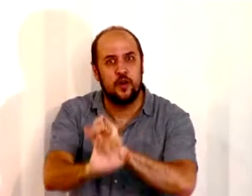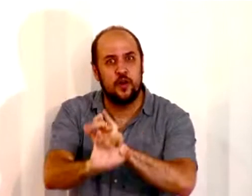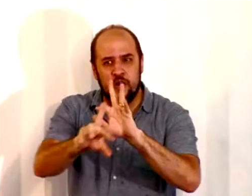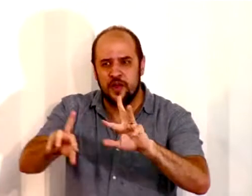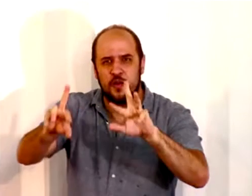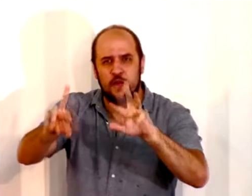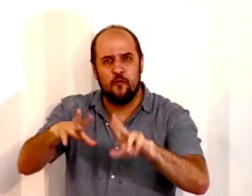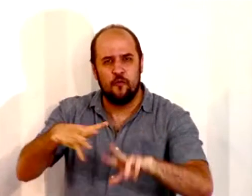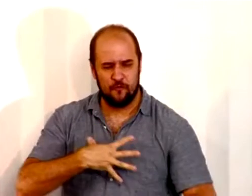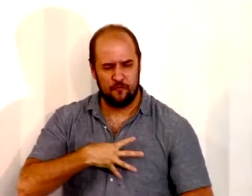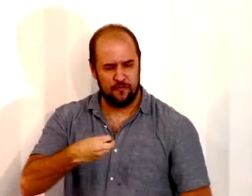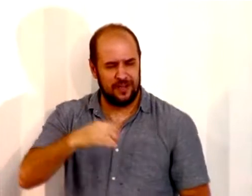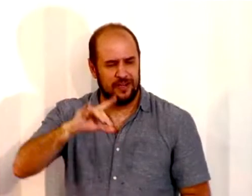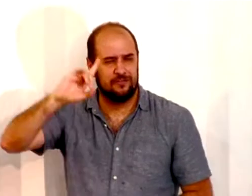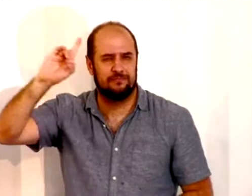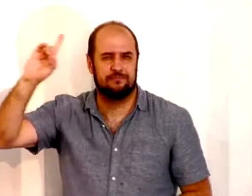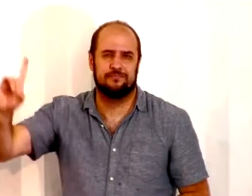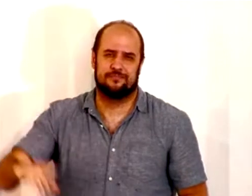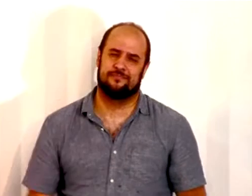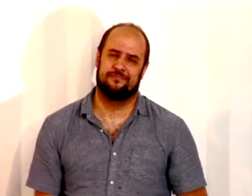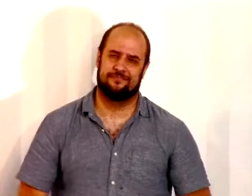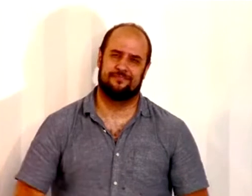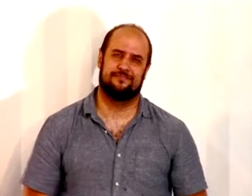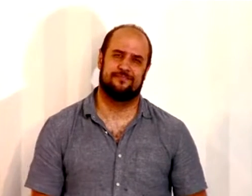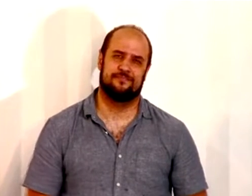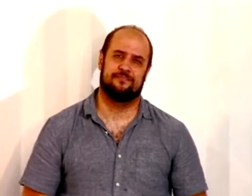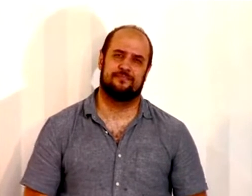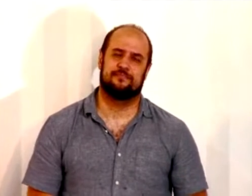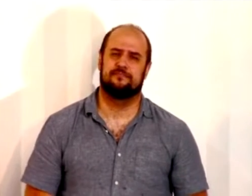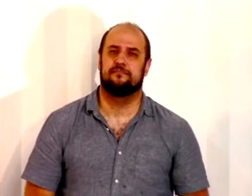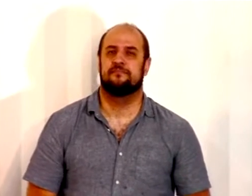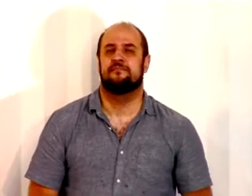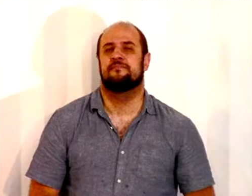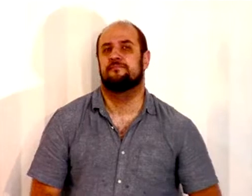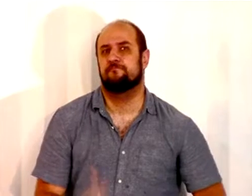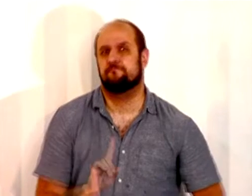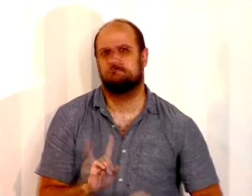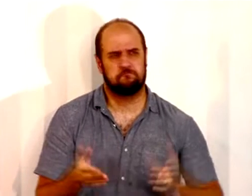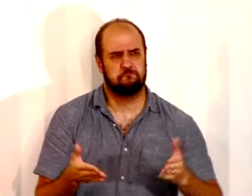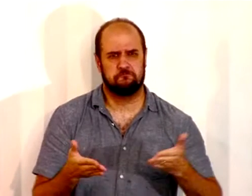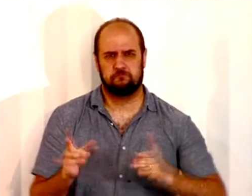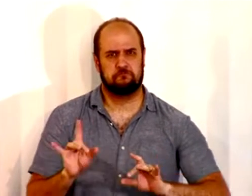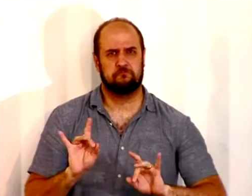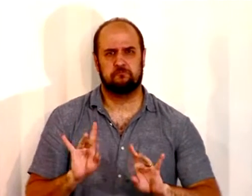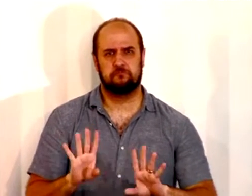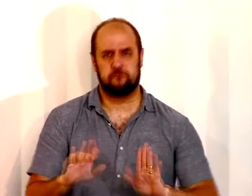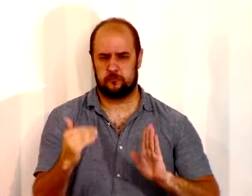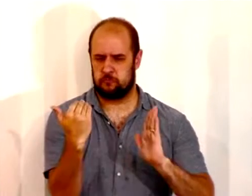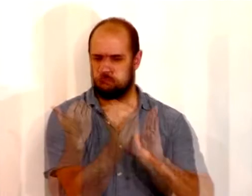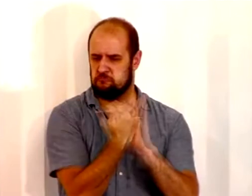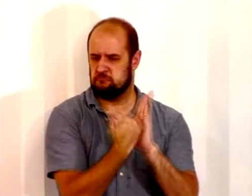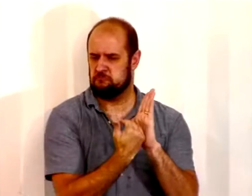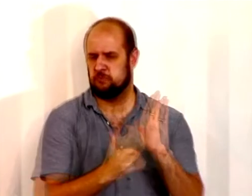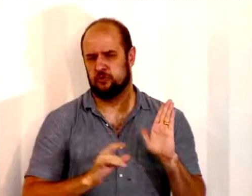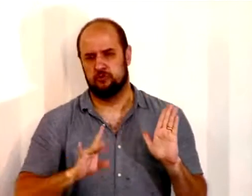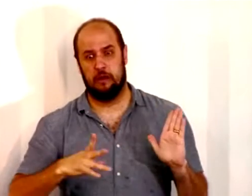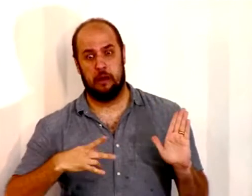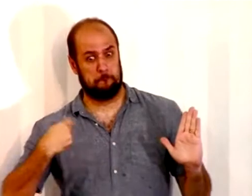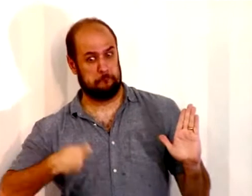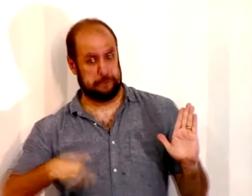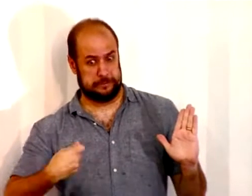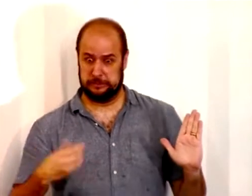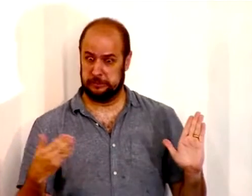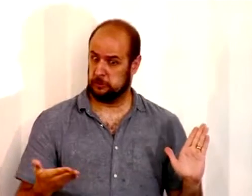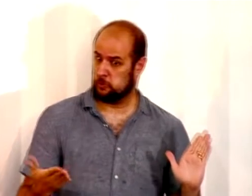do unigênito do Pai. Nós não estamos aqui nessa noite só para cumprir um ritual litúrgico. Ah, precisamos fazer